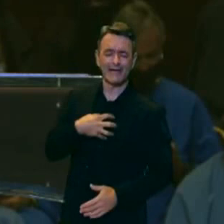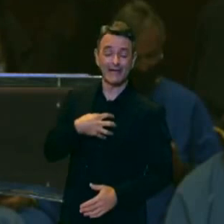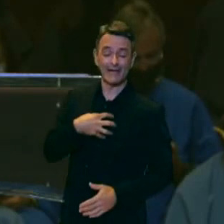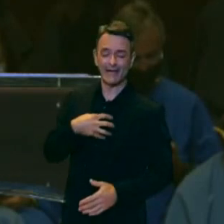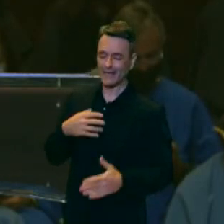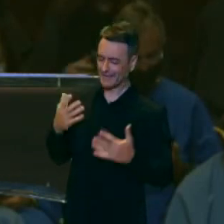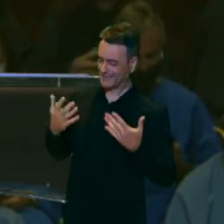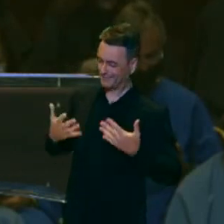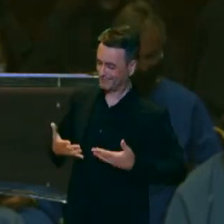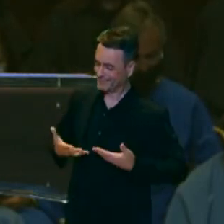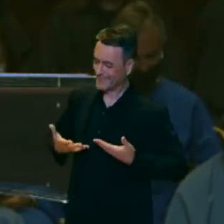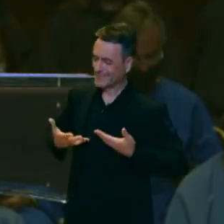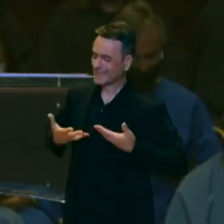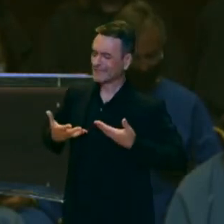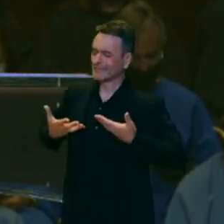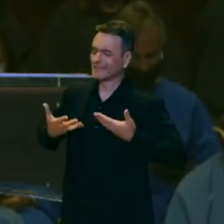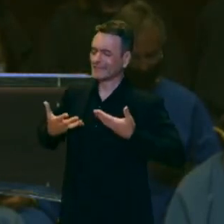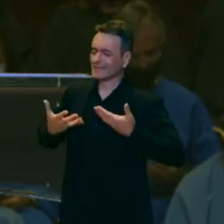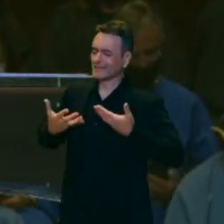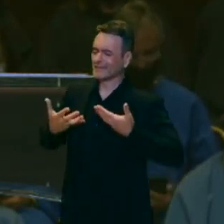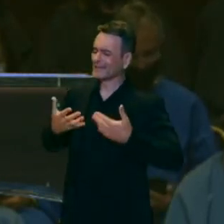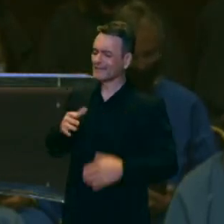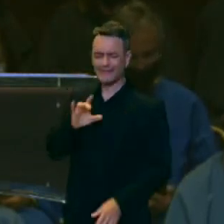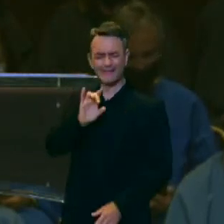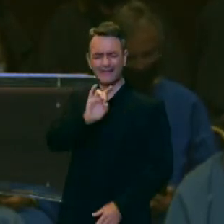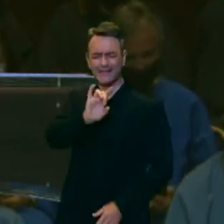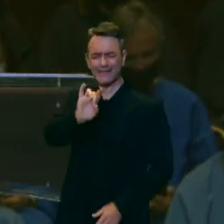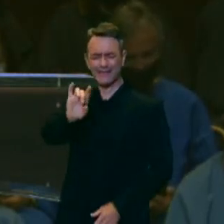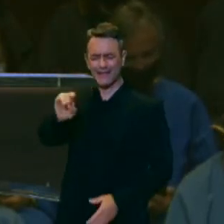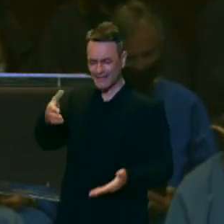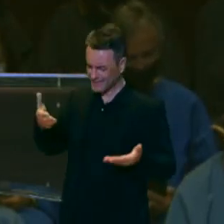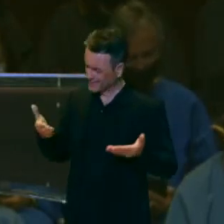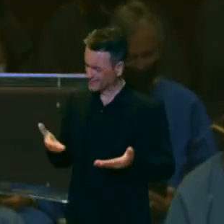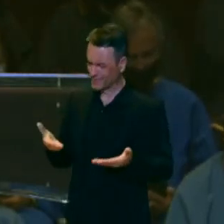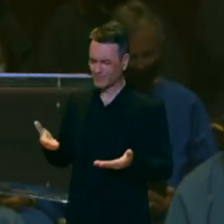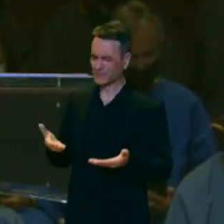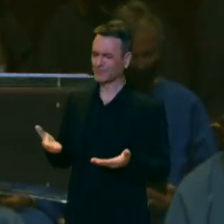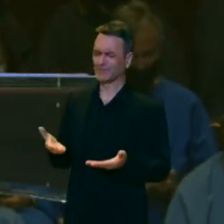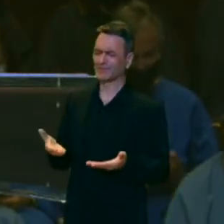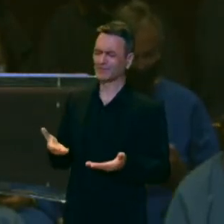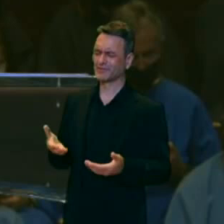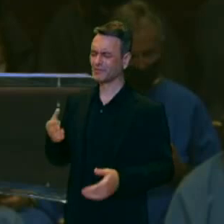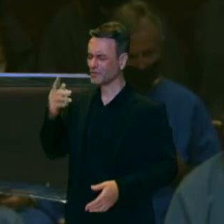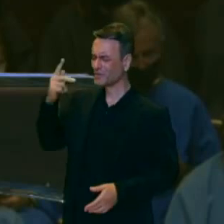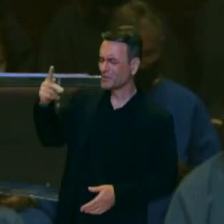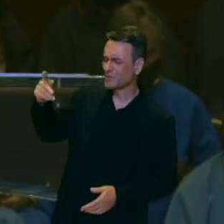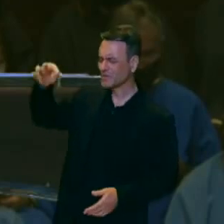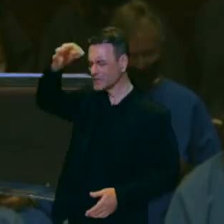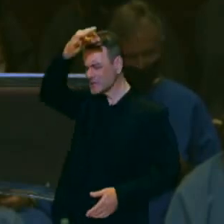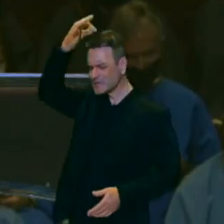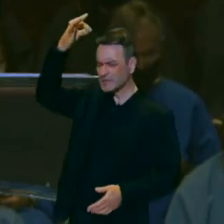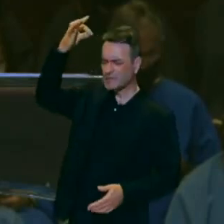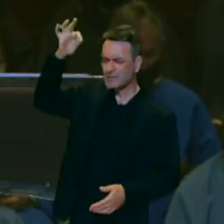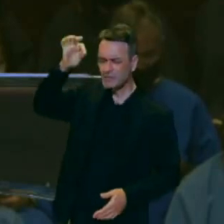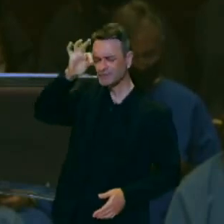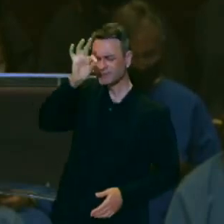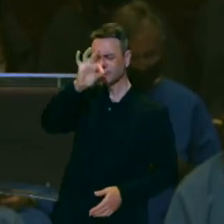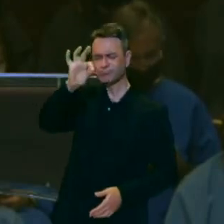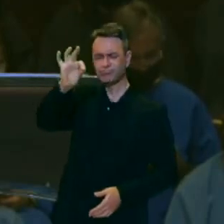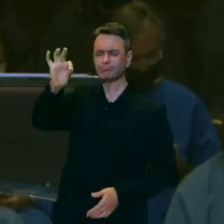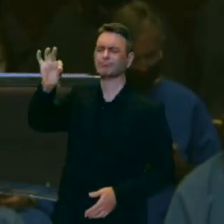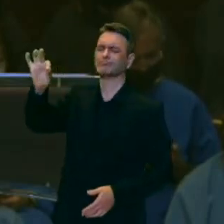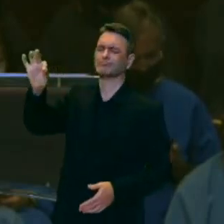sobre nós, que sopre sobre cada pessoa aqui o teu Espírito Santo, e